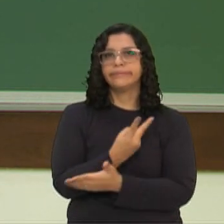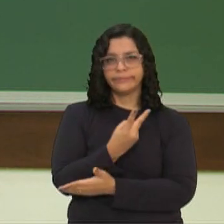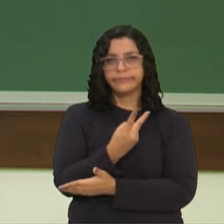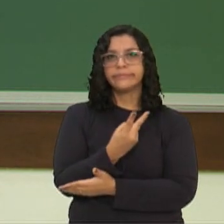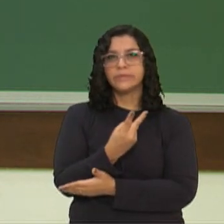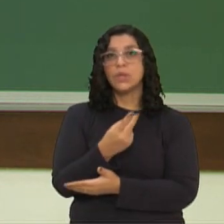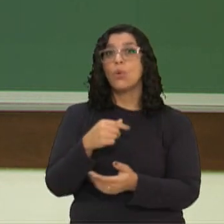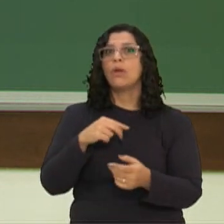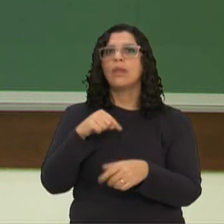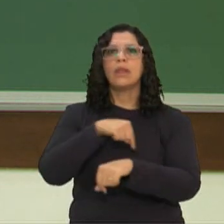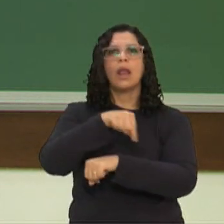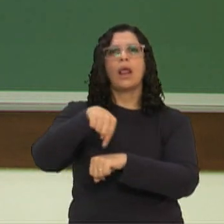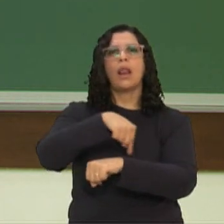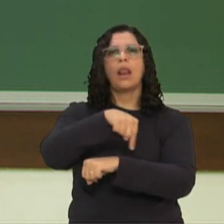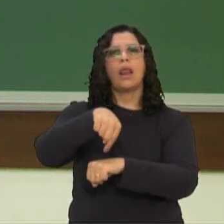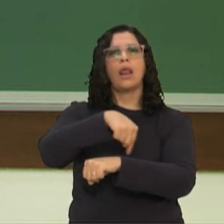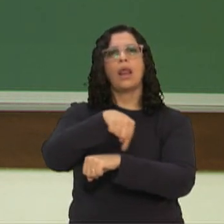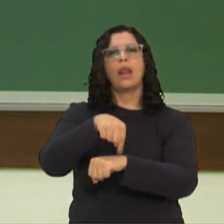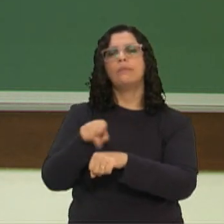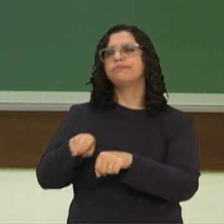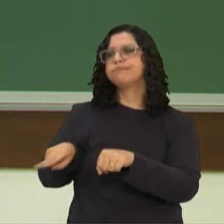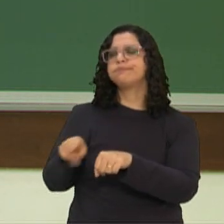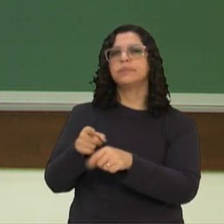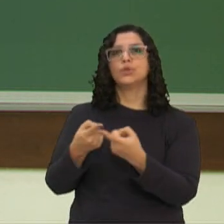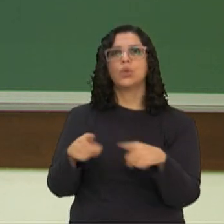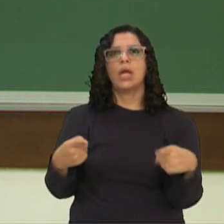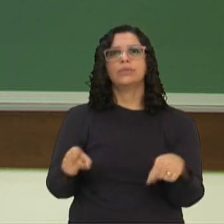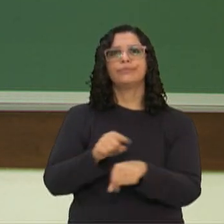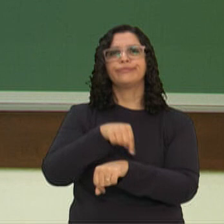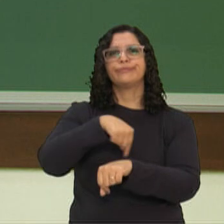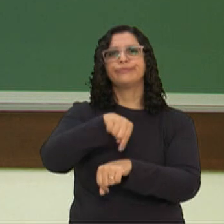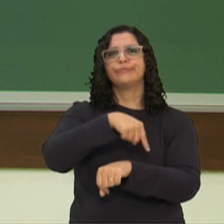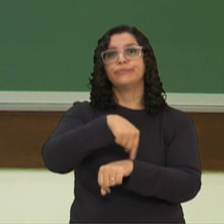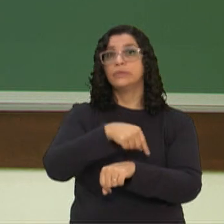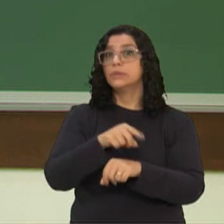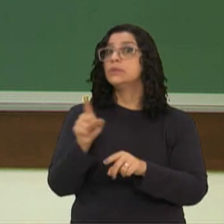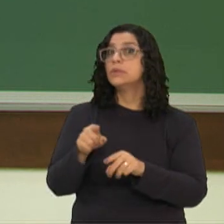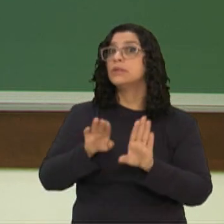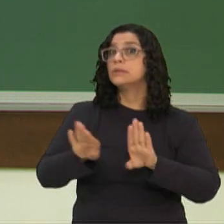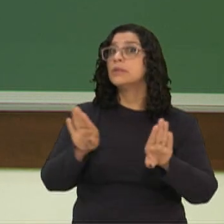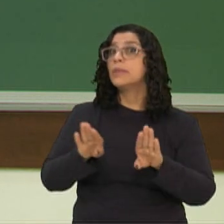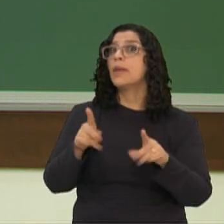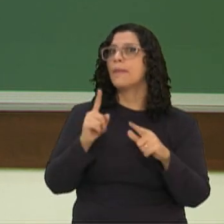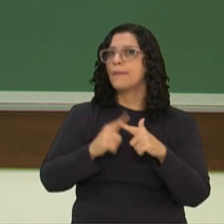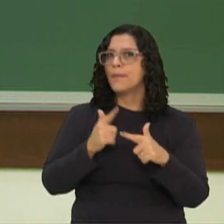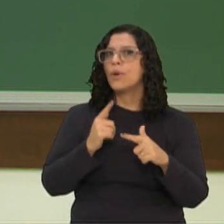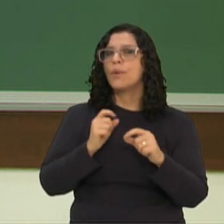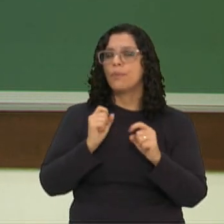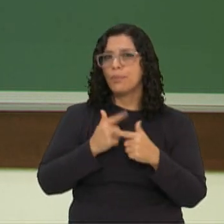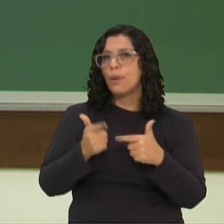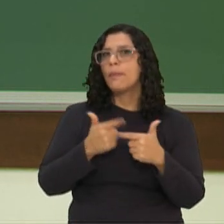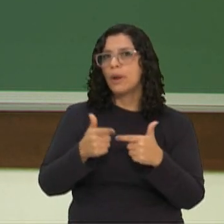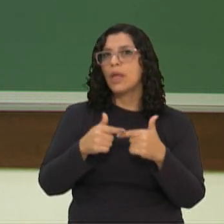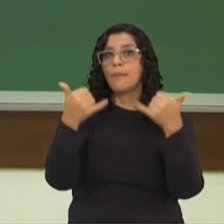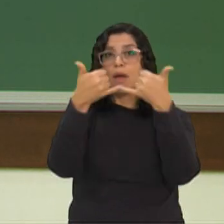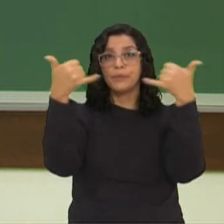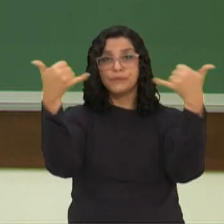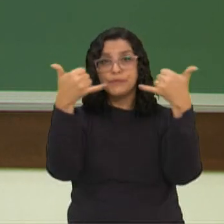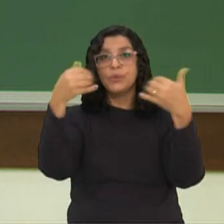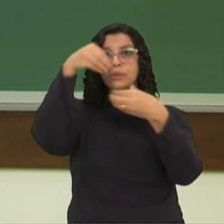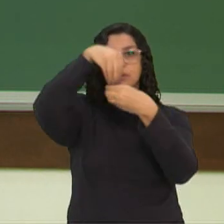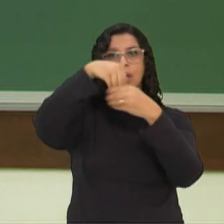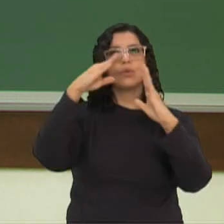Deixar ela muito tempo ligada ali, você acaba comprometendo o circuito elétrico da